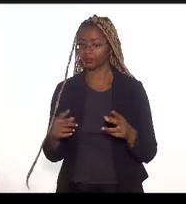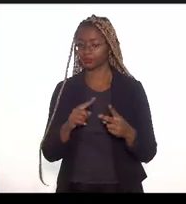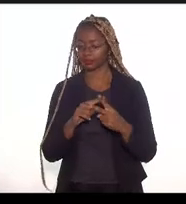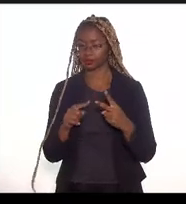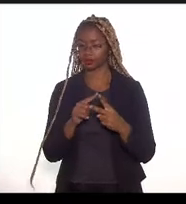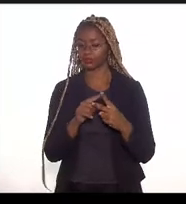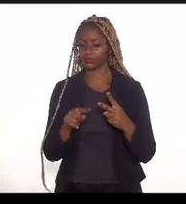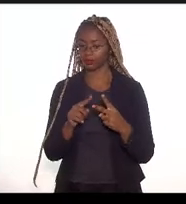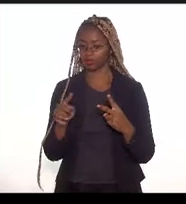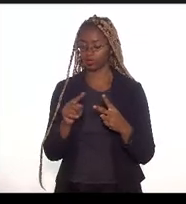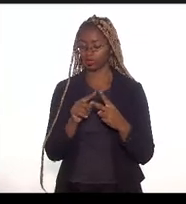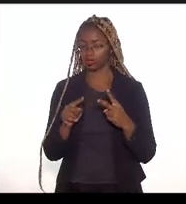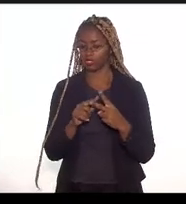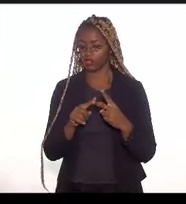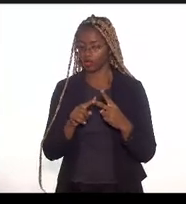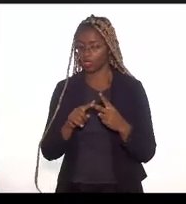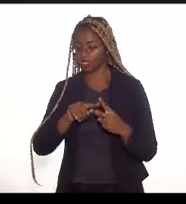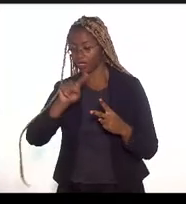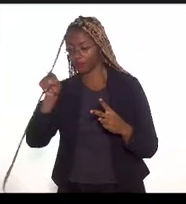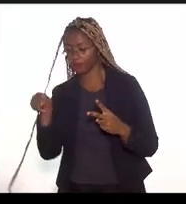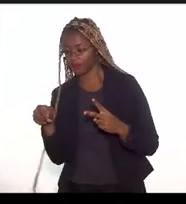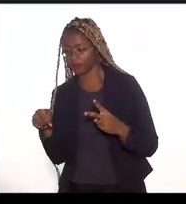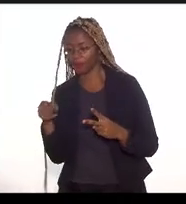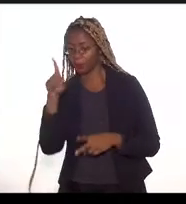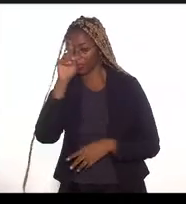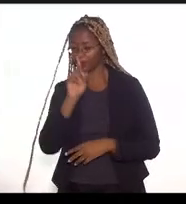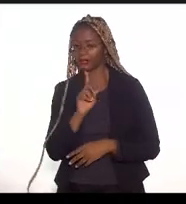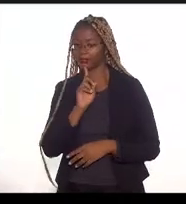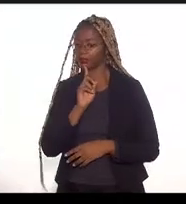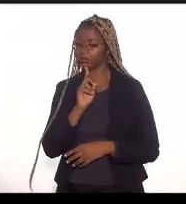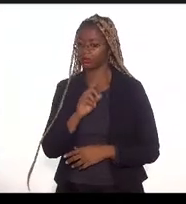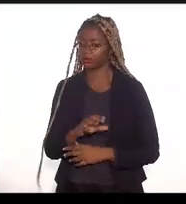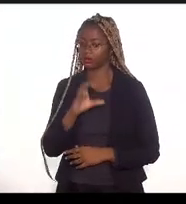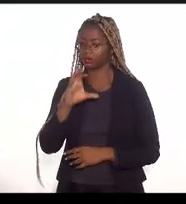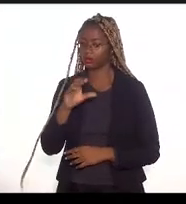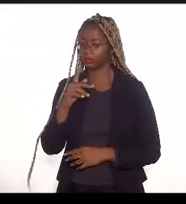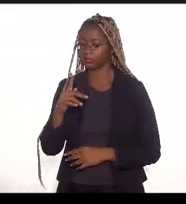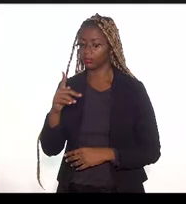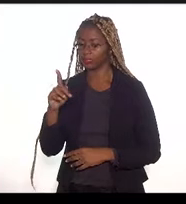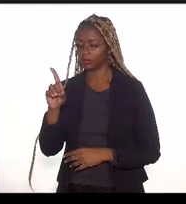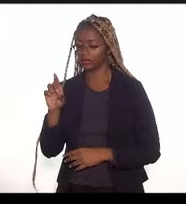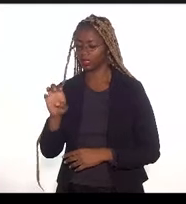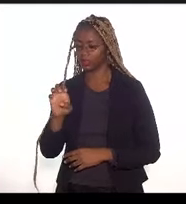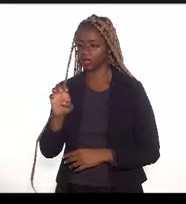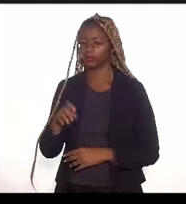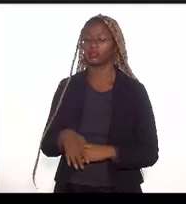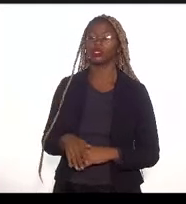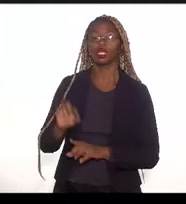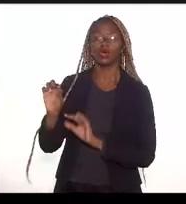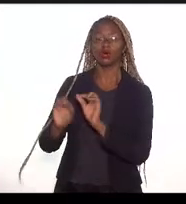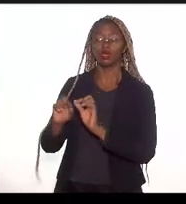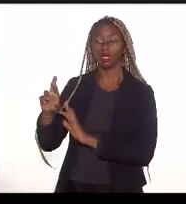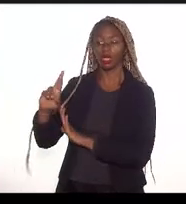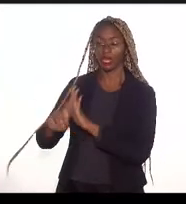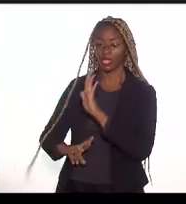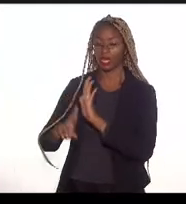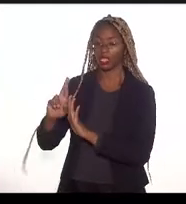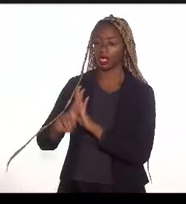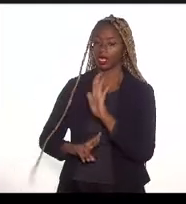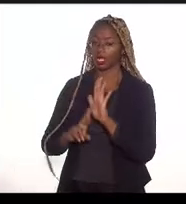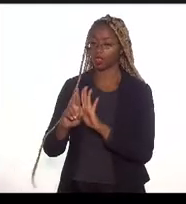etapa, que eu destaquei em amarelo, que é a CPPDE. Como dito anteriormente, é feito o relatório pela